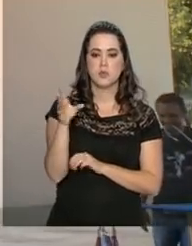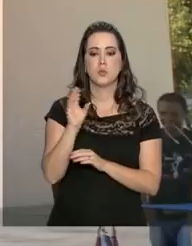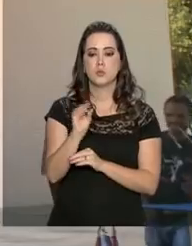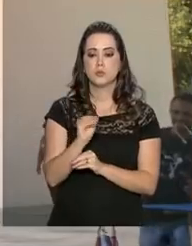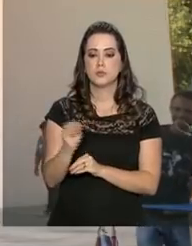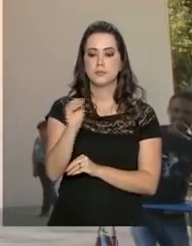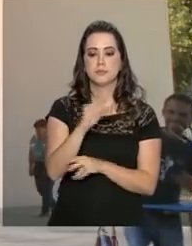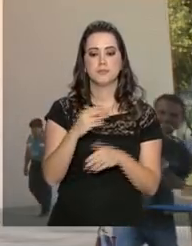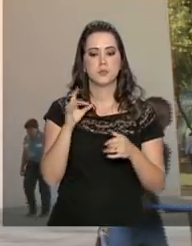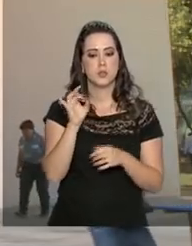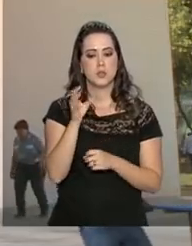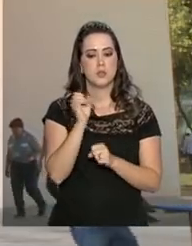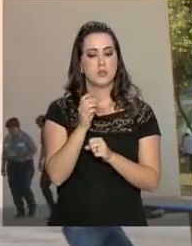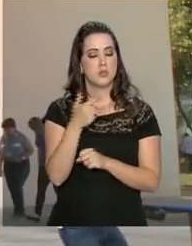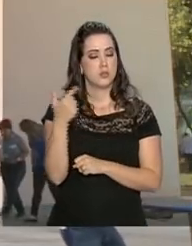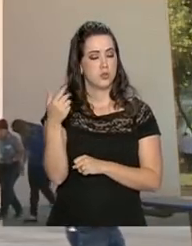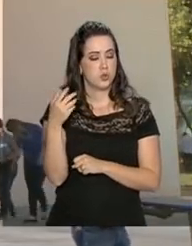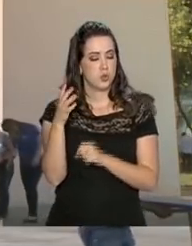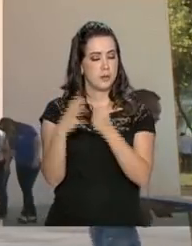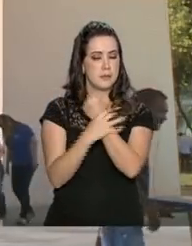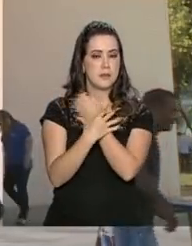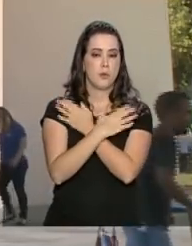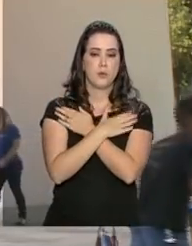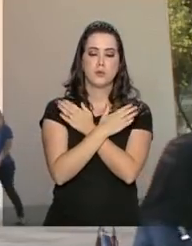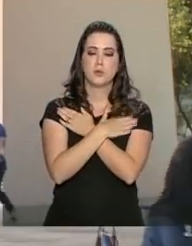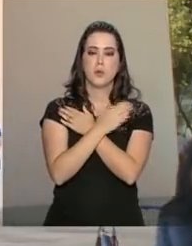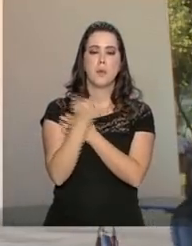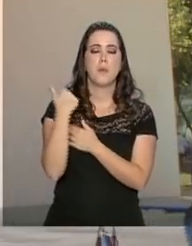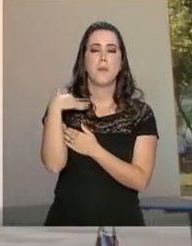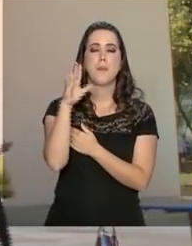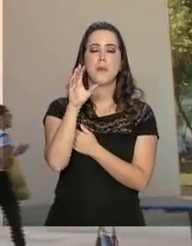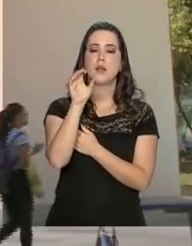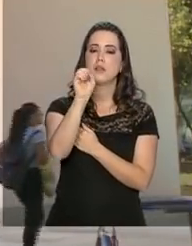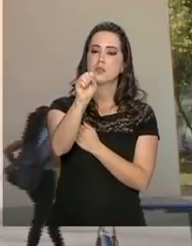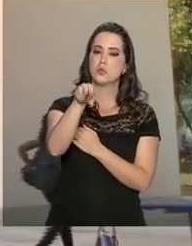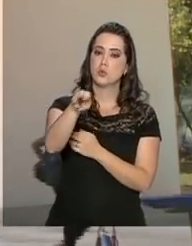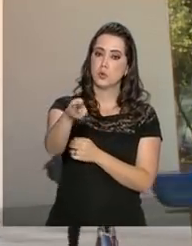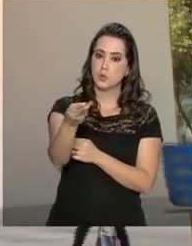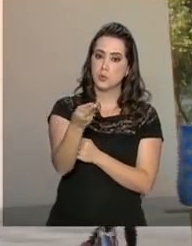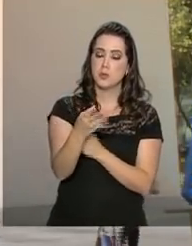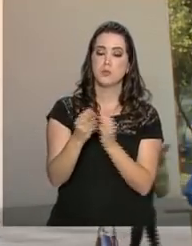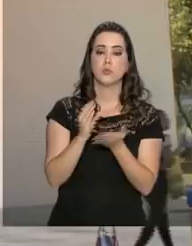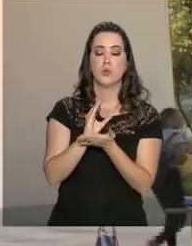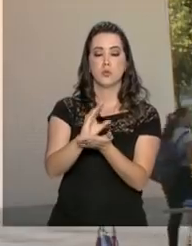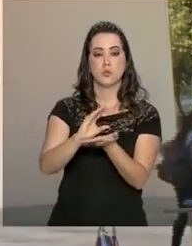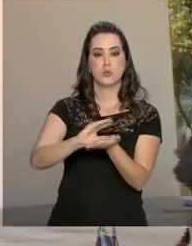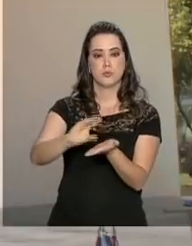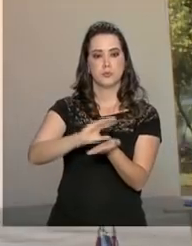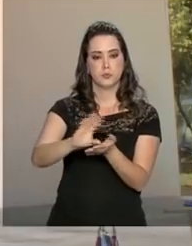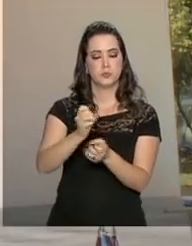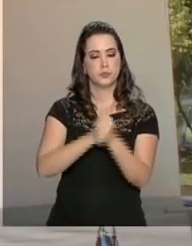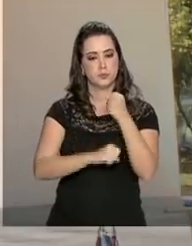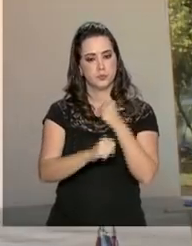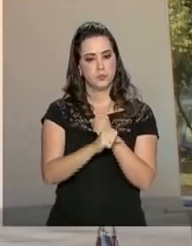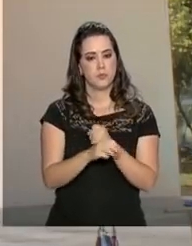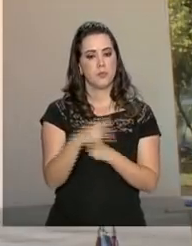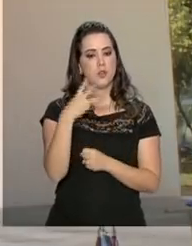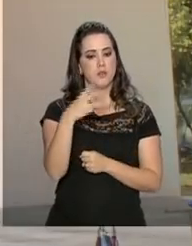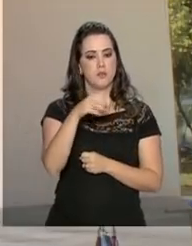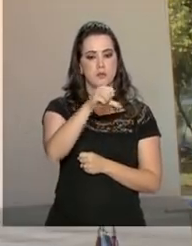atendimentos somente em seguro desemprego foram mais de 8 milhões de benefícios do ano passado